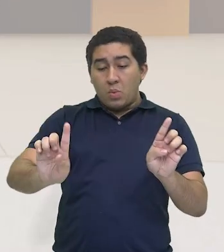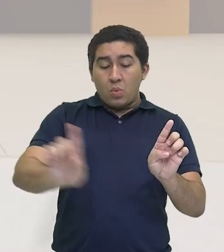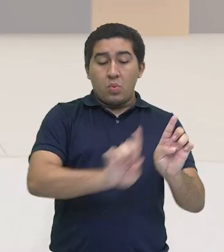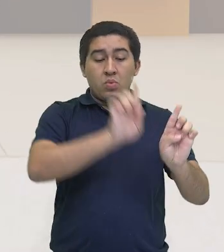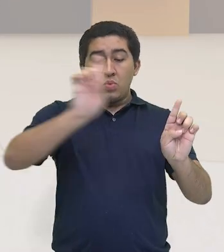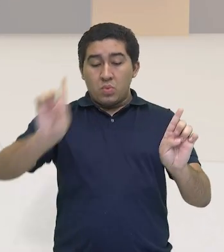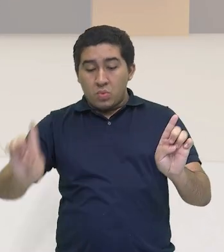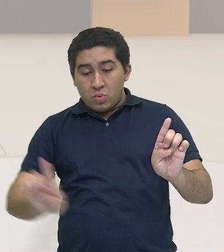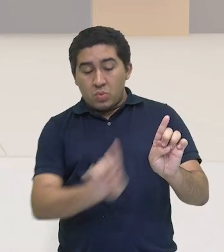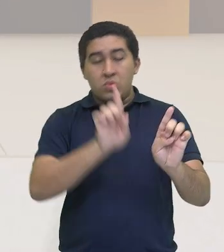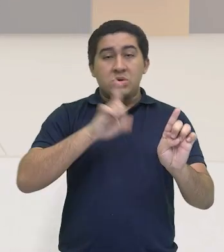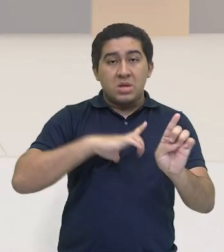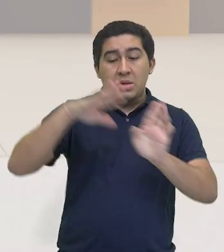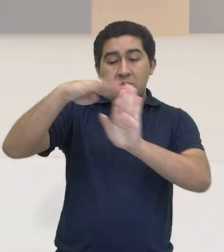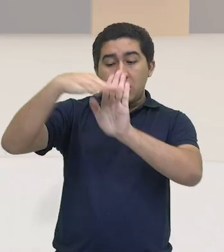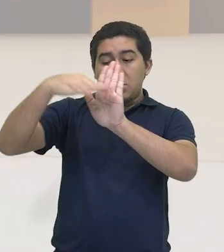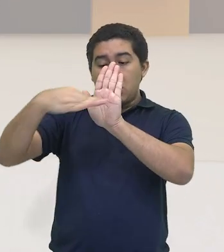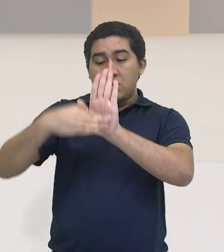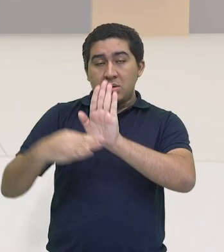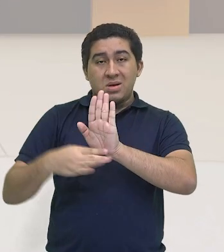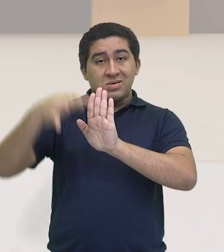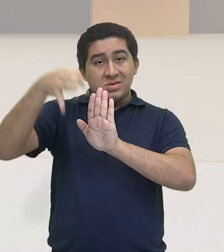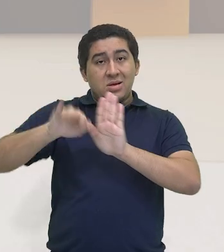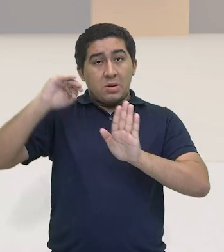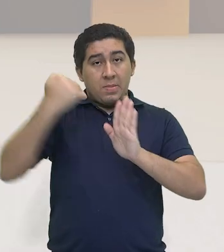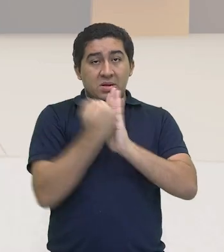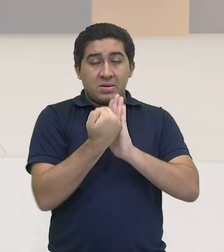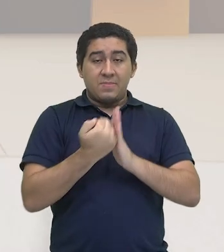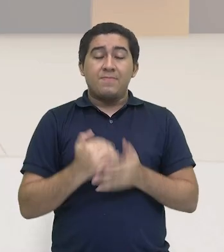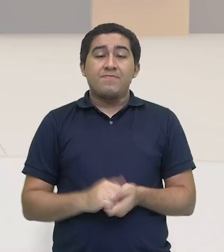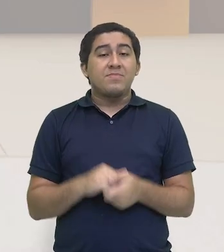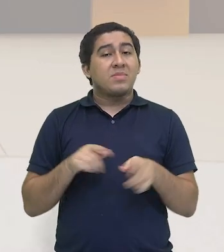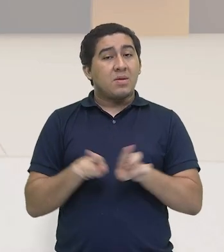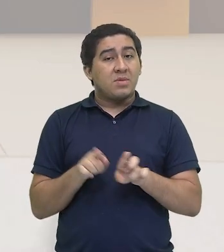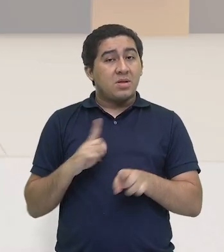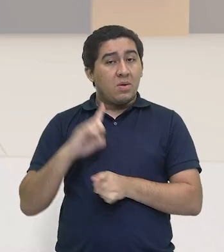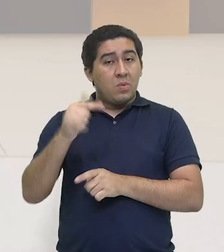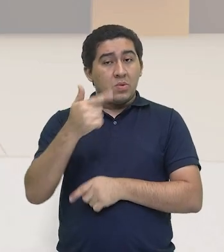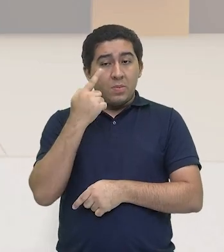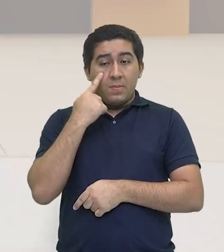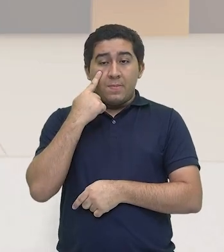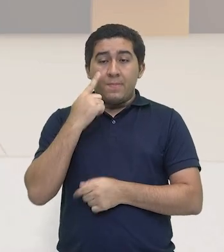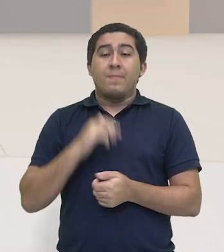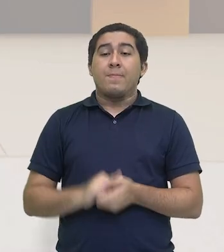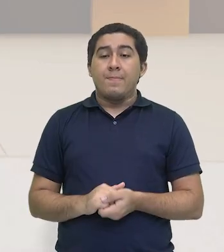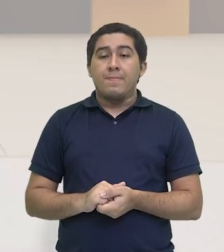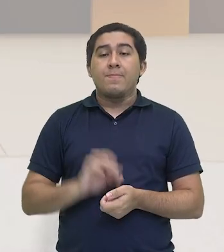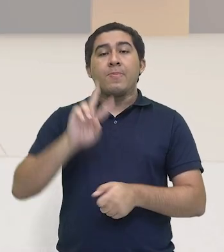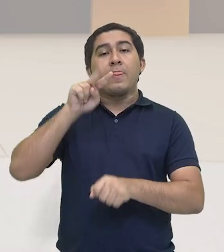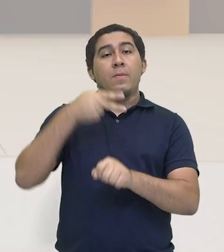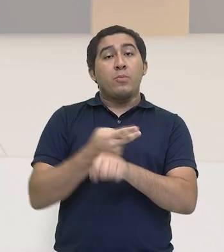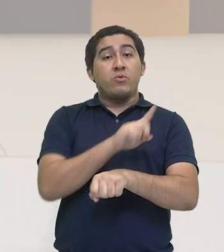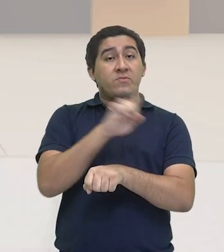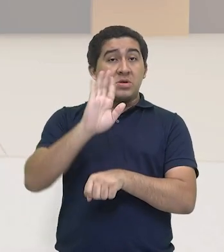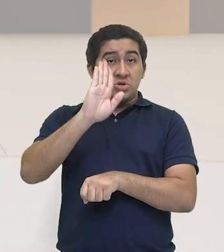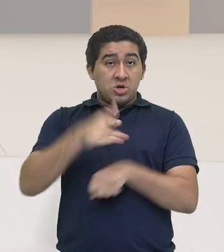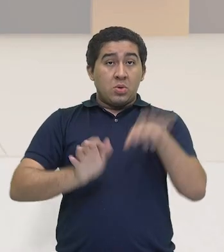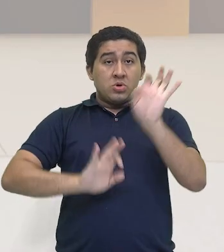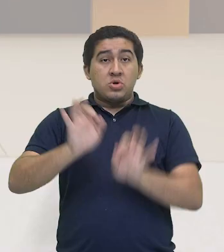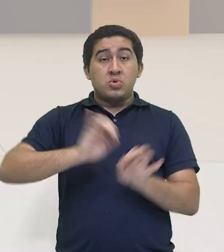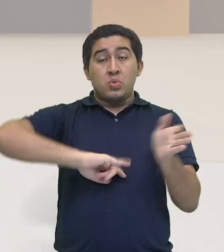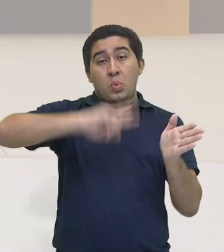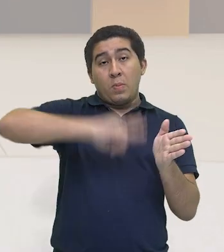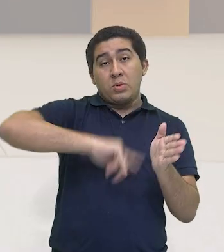ordem. E não só isso, prof, temos mais coisas temos aí. mais passos a serem seguidos. Depois de você, né, organizar o seu roteiro, você